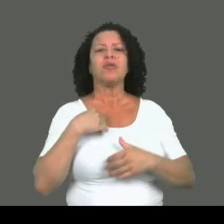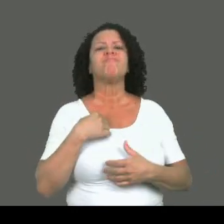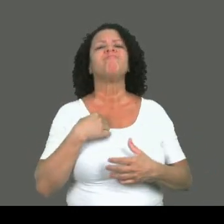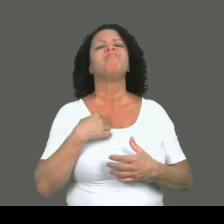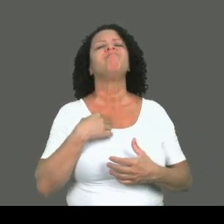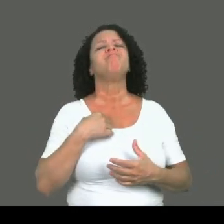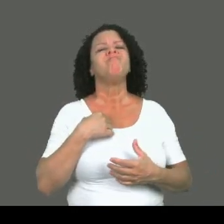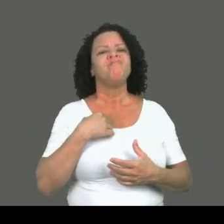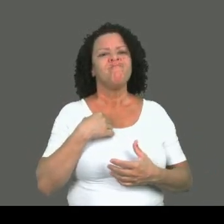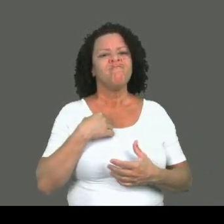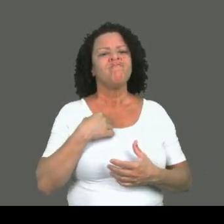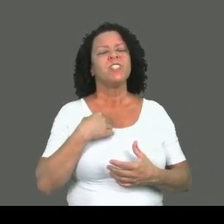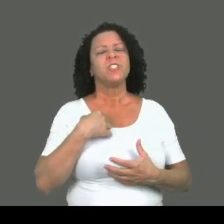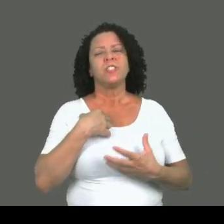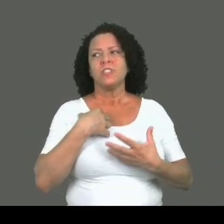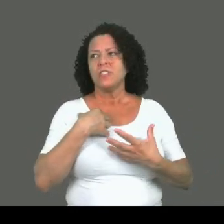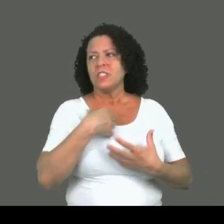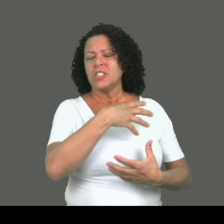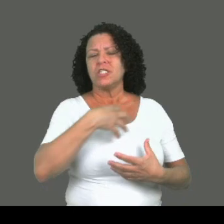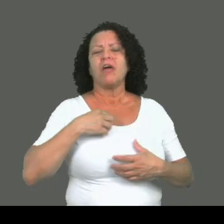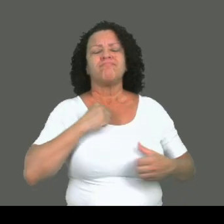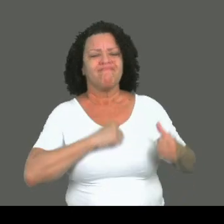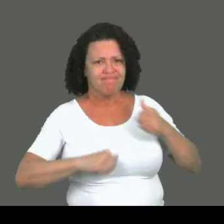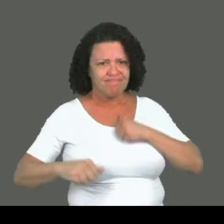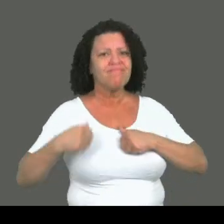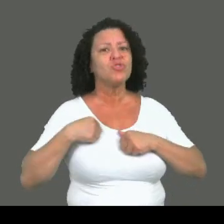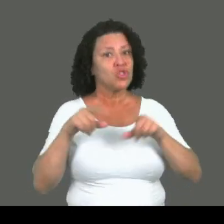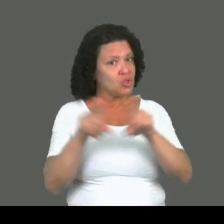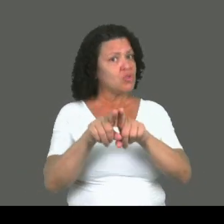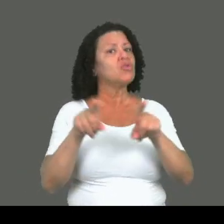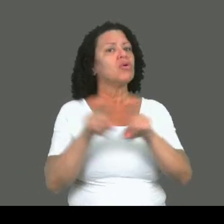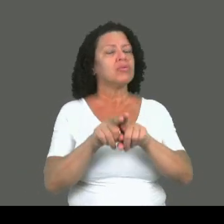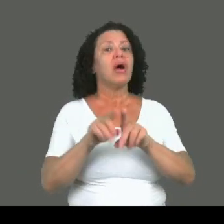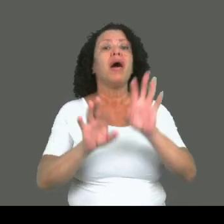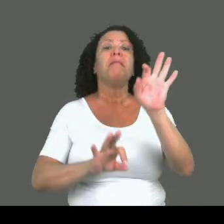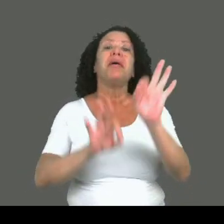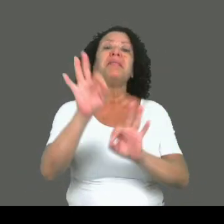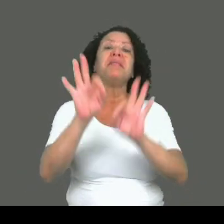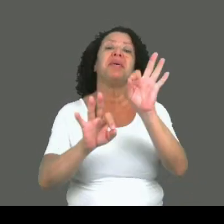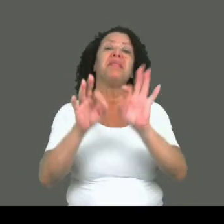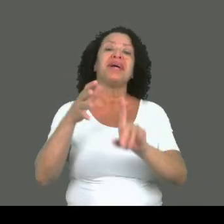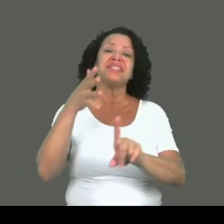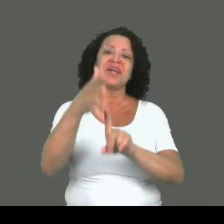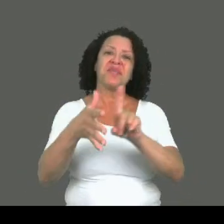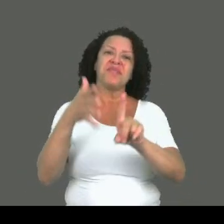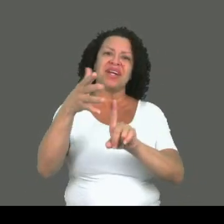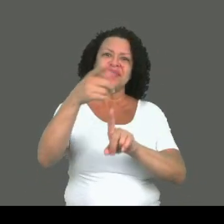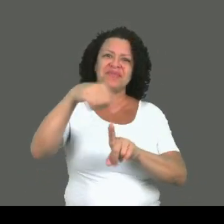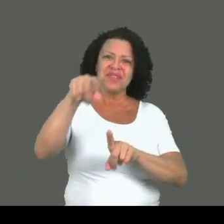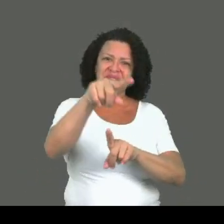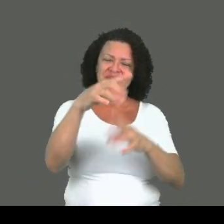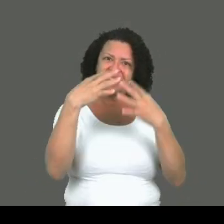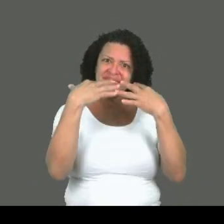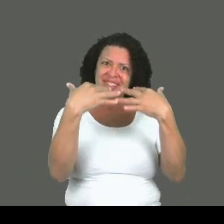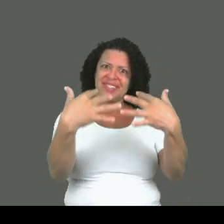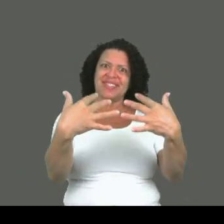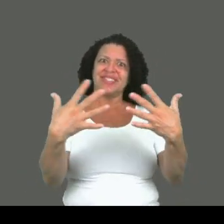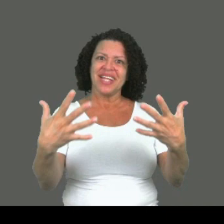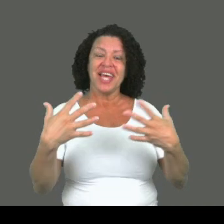fiquei bastante ansiosa, aliás ainda estou, para preparar essa palestra para vocês, sempre